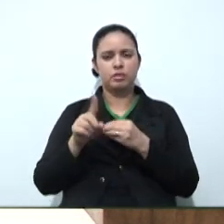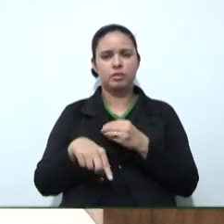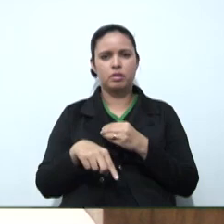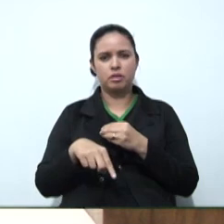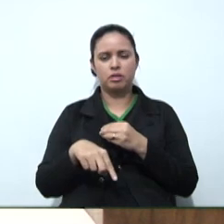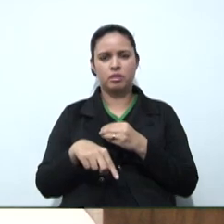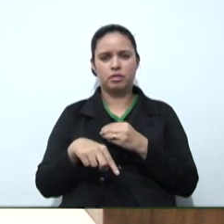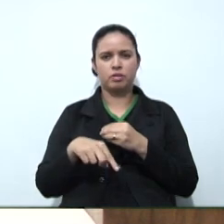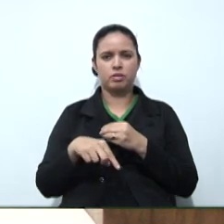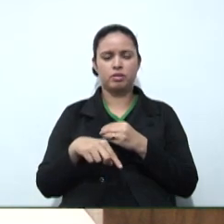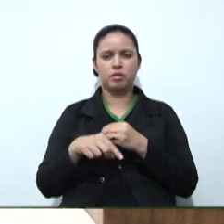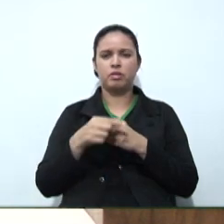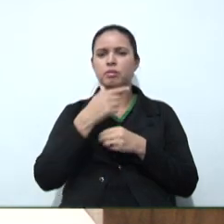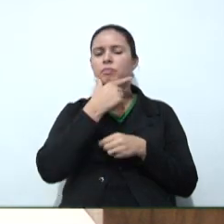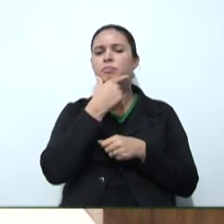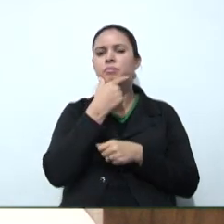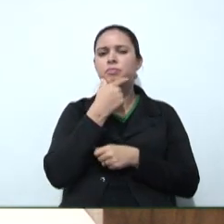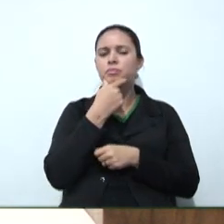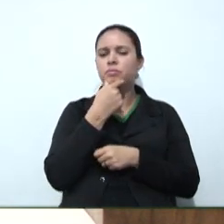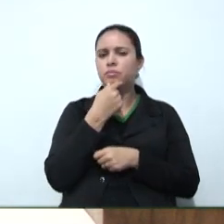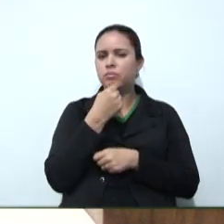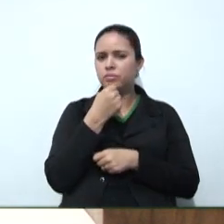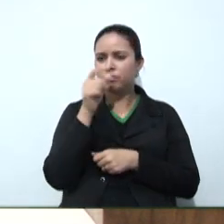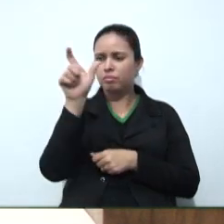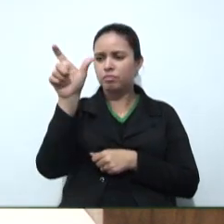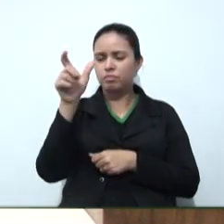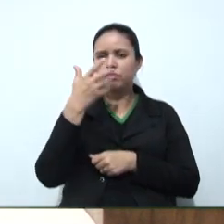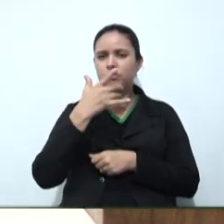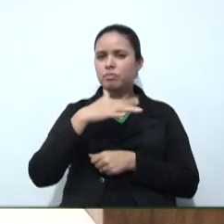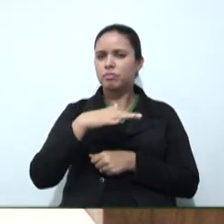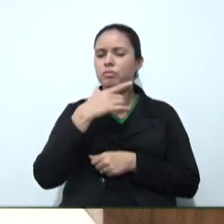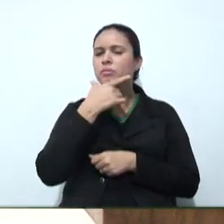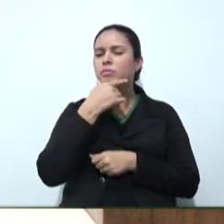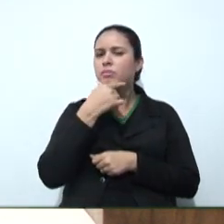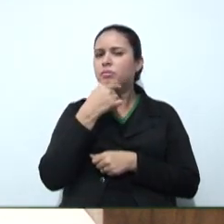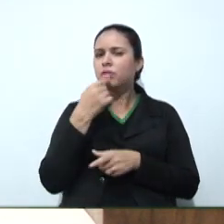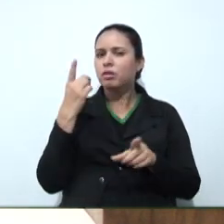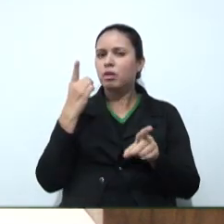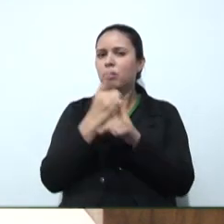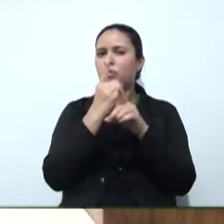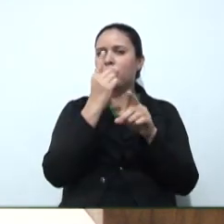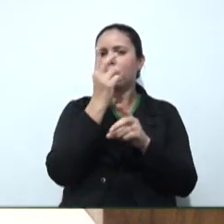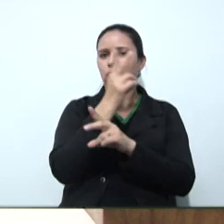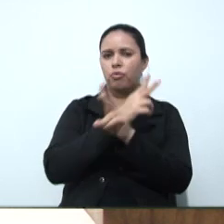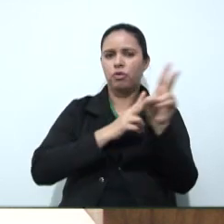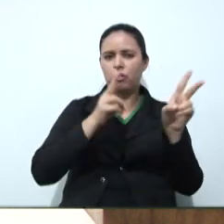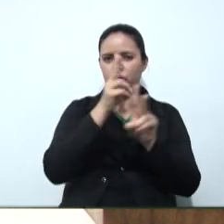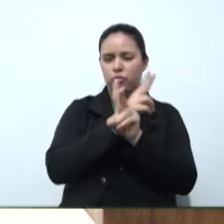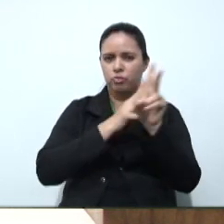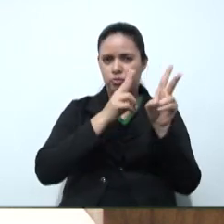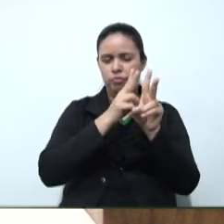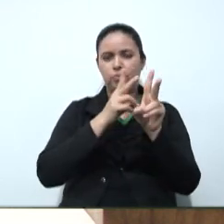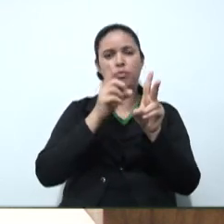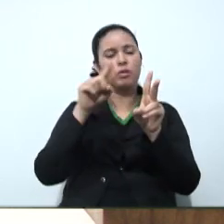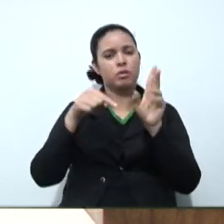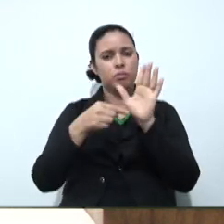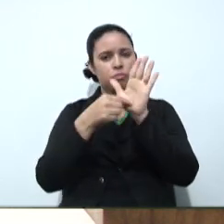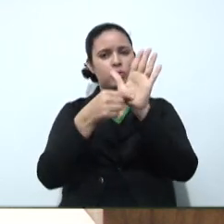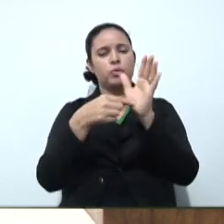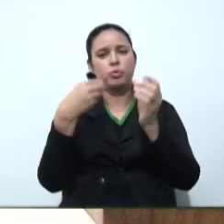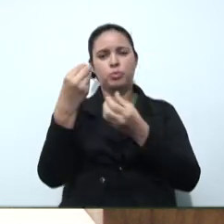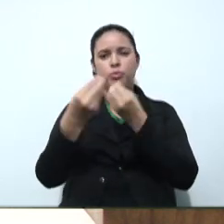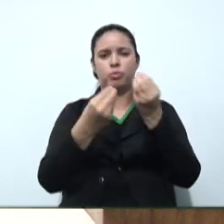Menino que Descobriu o Vento. Ele traz uma realidade interessante no que diz respeito à preservação